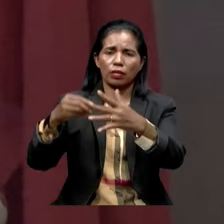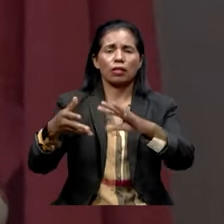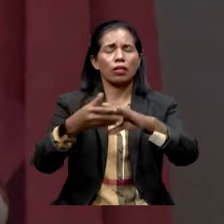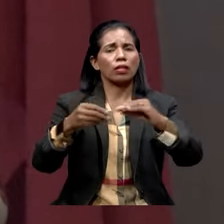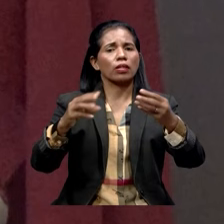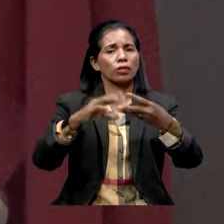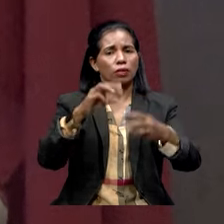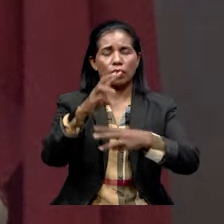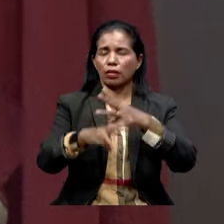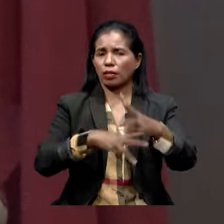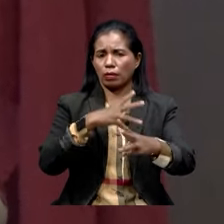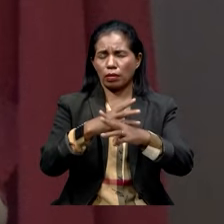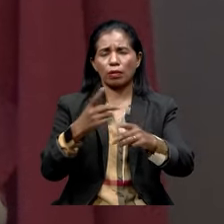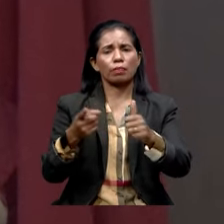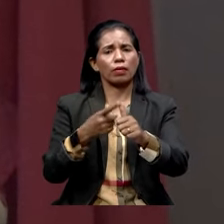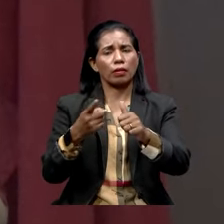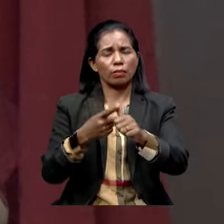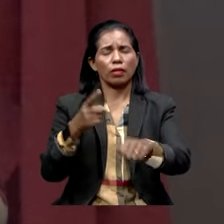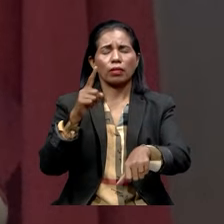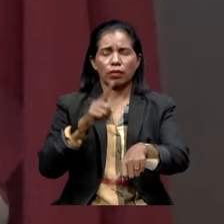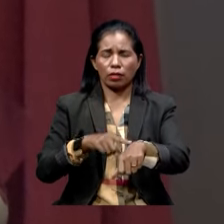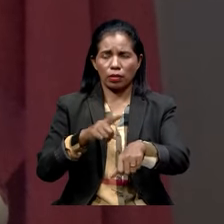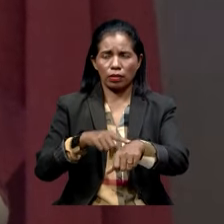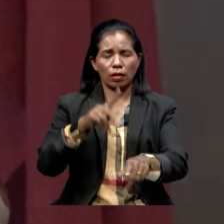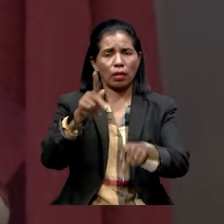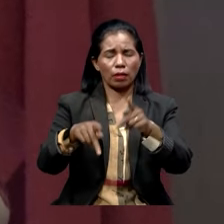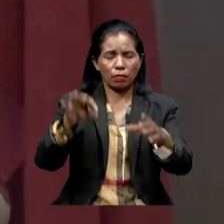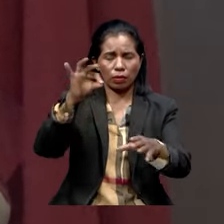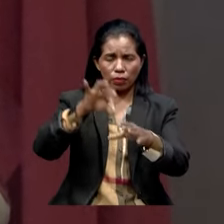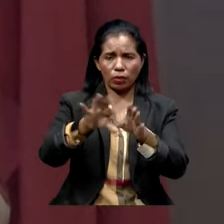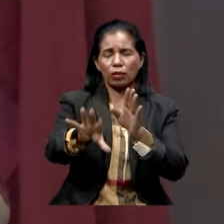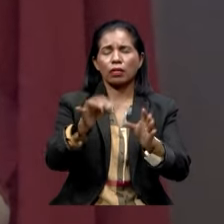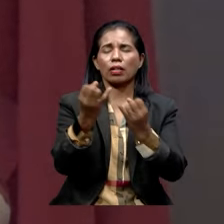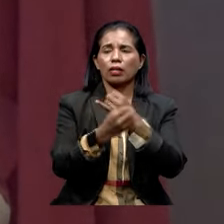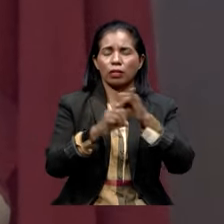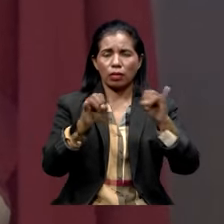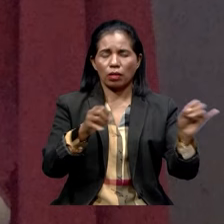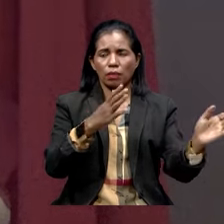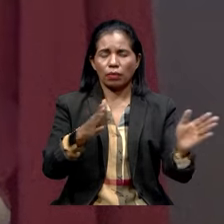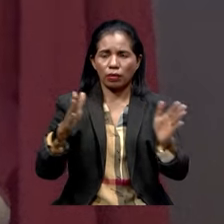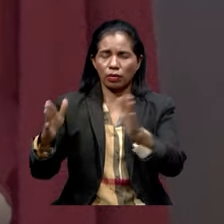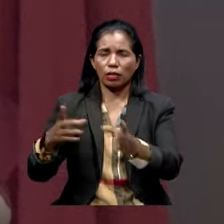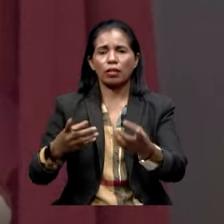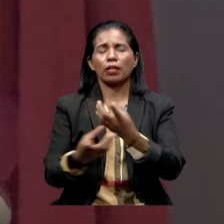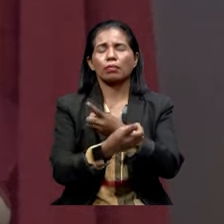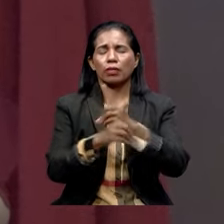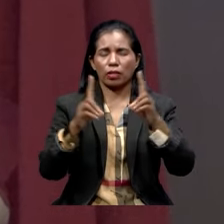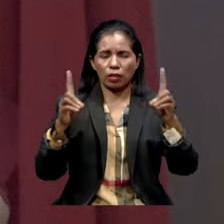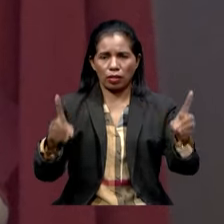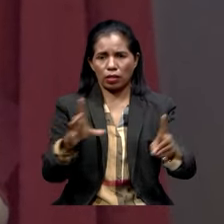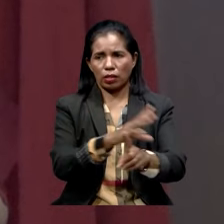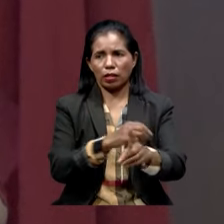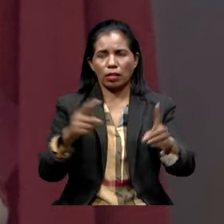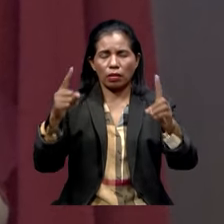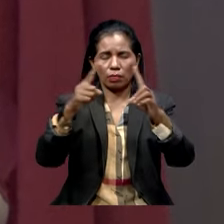mundo. Foi a primeira vez que um povo votou pela sua independência, num processo democrático supervisionado